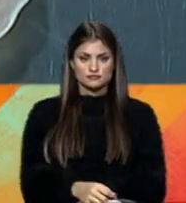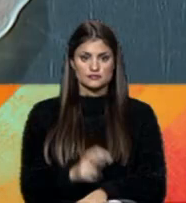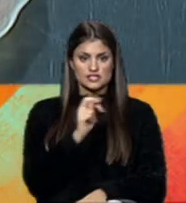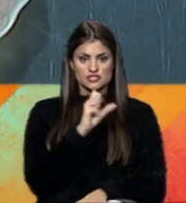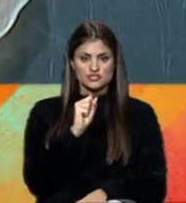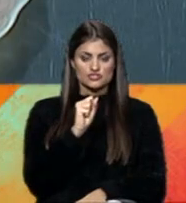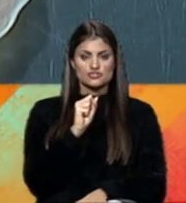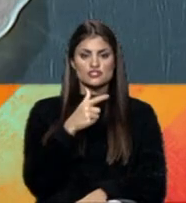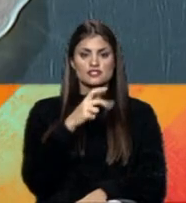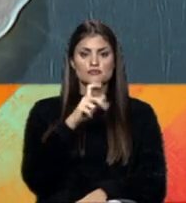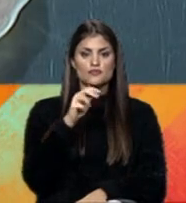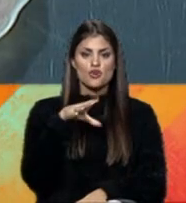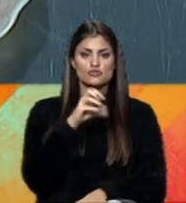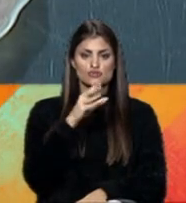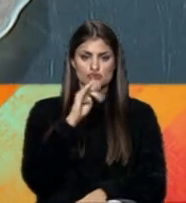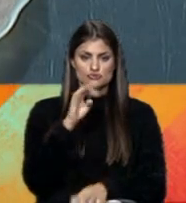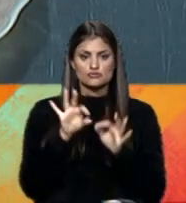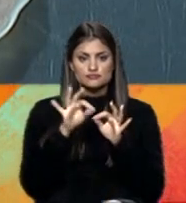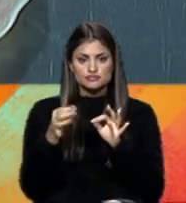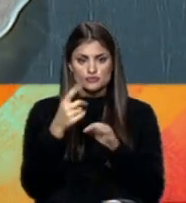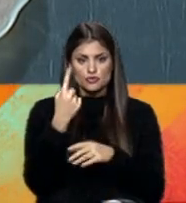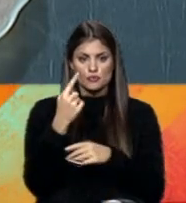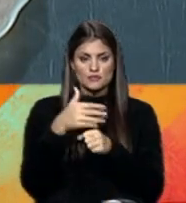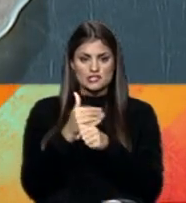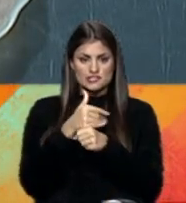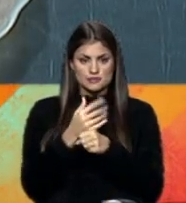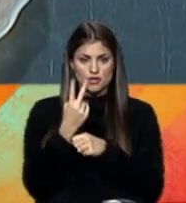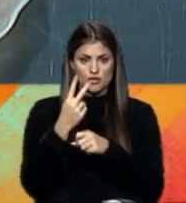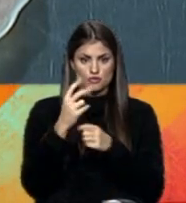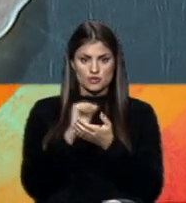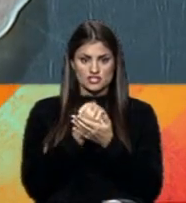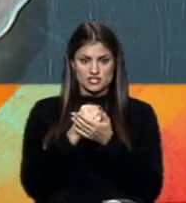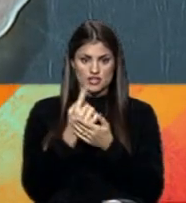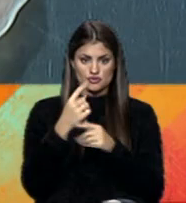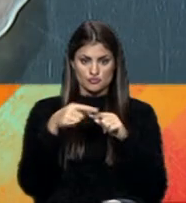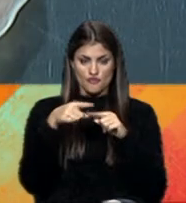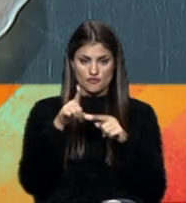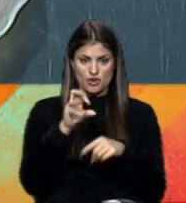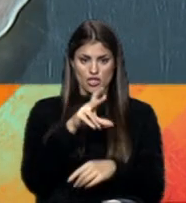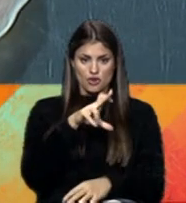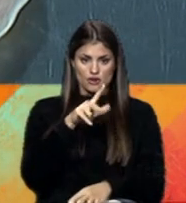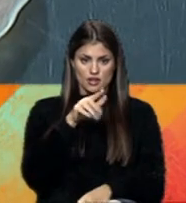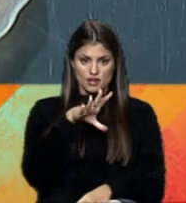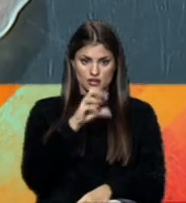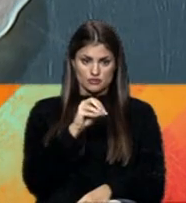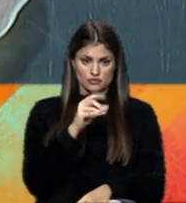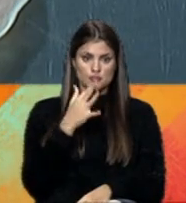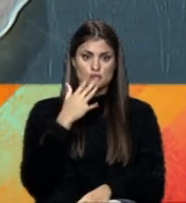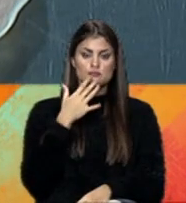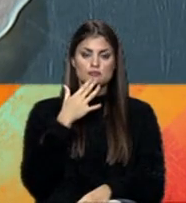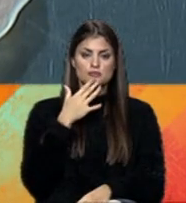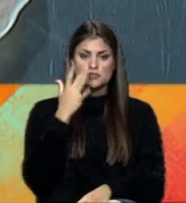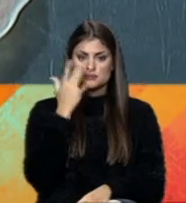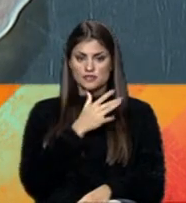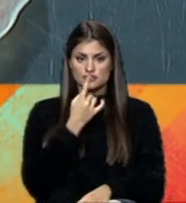Jantarinho de termosso com carnes brancas. Até apetece pôr aqui um bocadinho de pronúncia, não é? 300 gramas de termossos descascados, uma cebola média, 2 dentes de